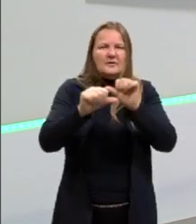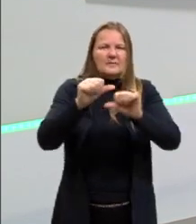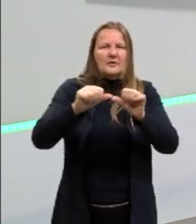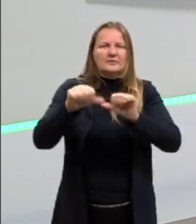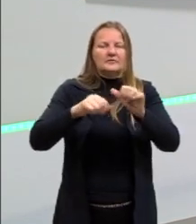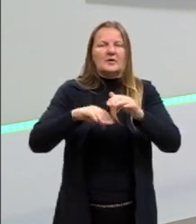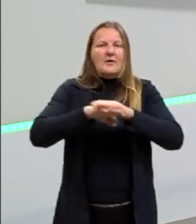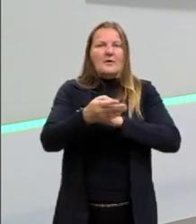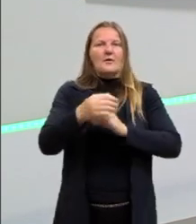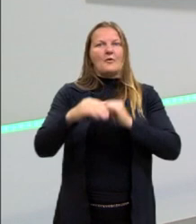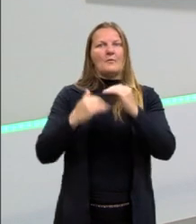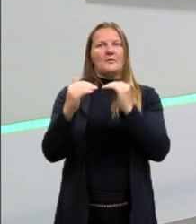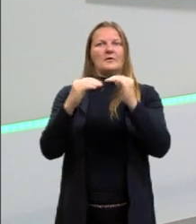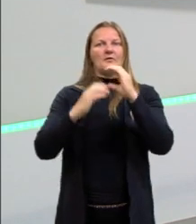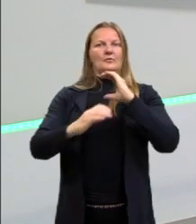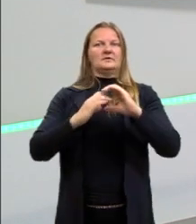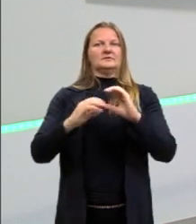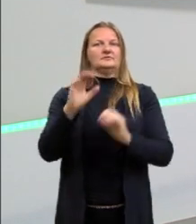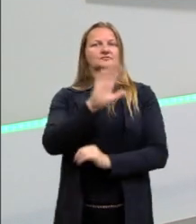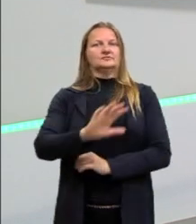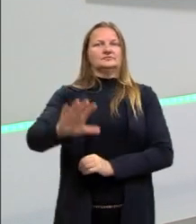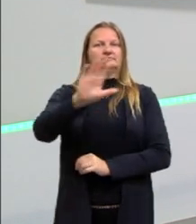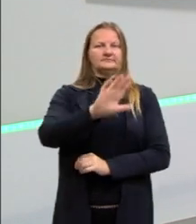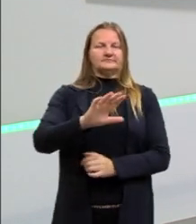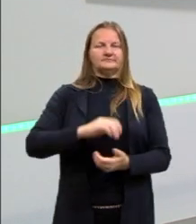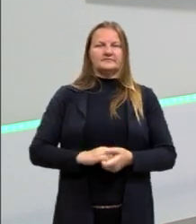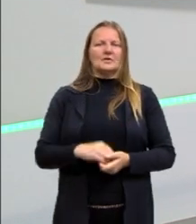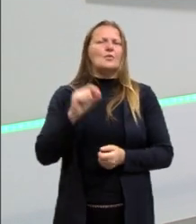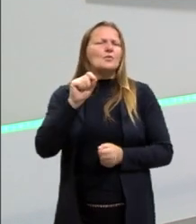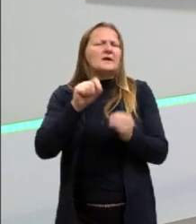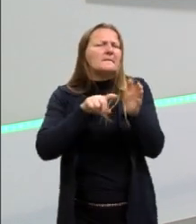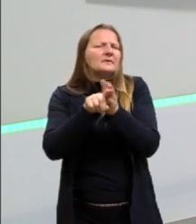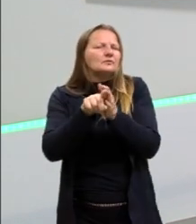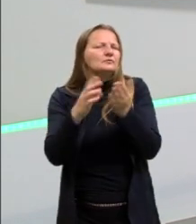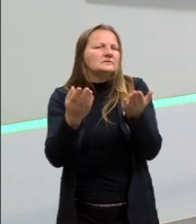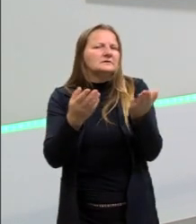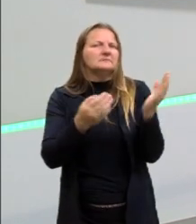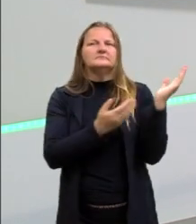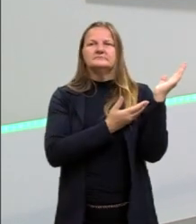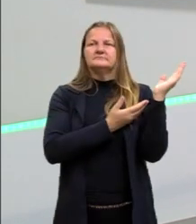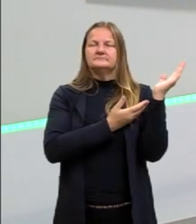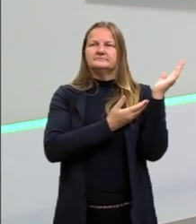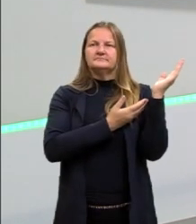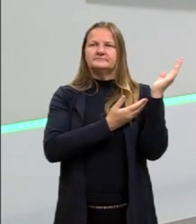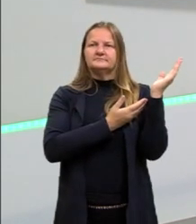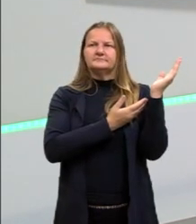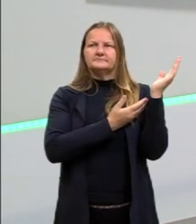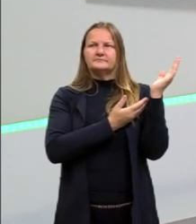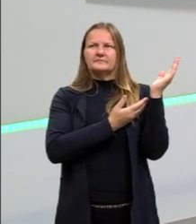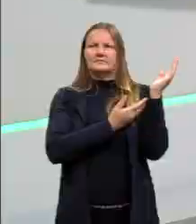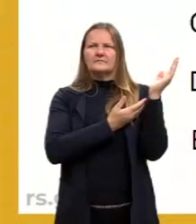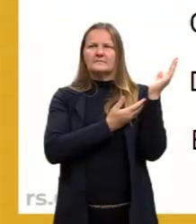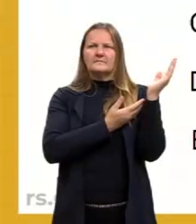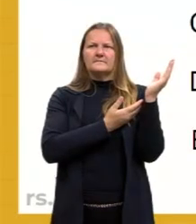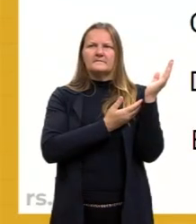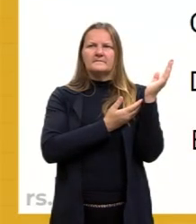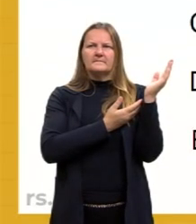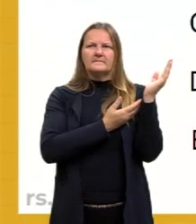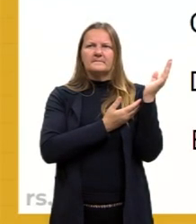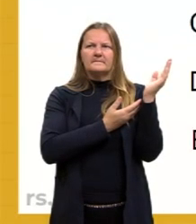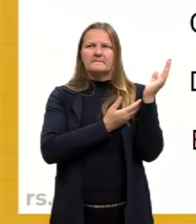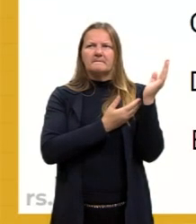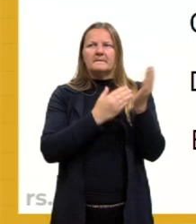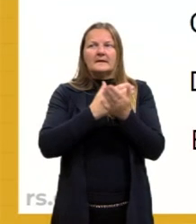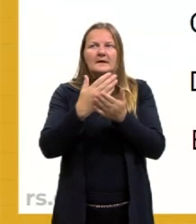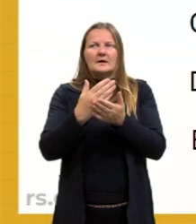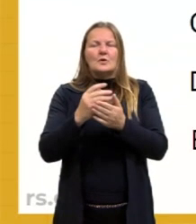mexem com processo de comunicação o que que pede a nossa questão com Advento do alfabeto ocorreram ao